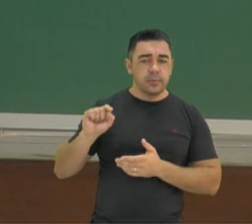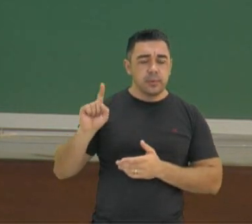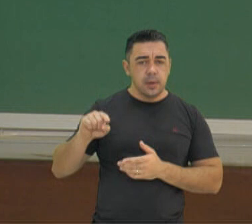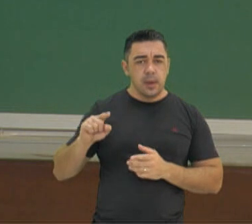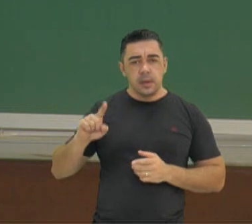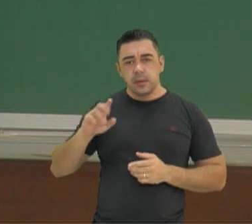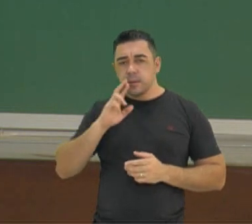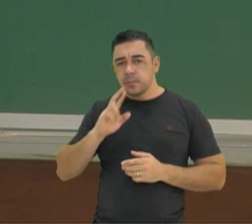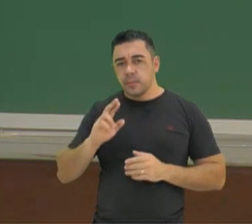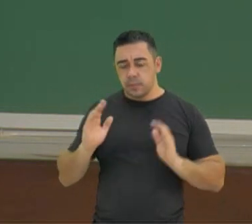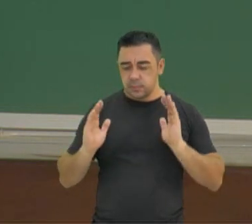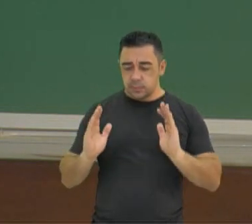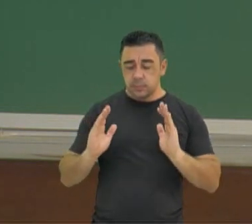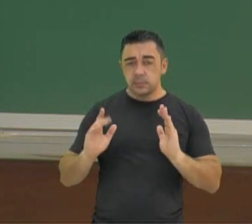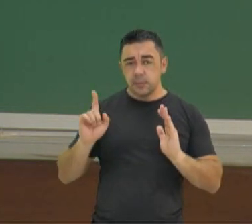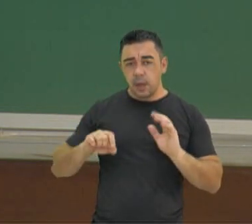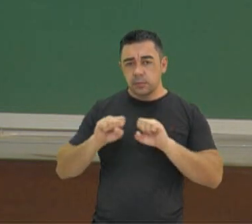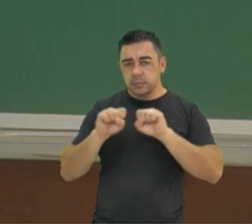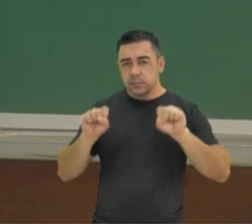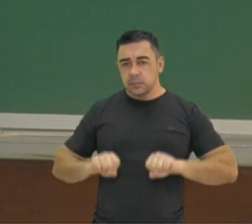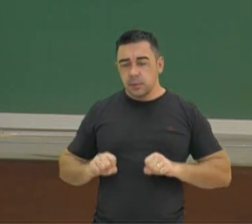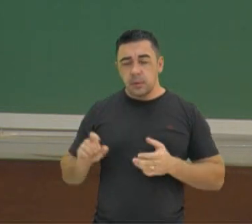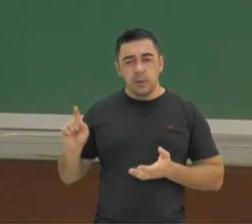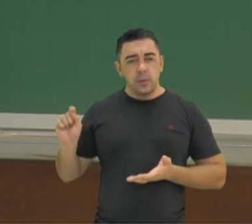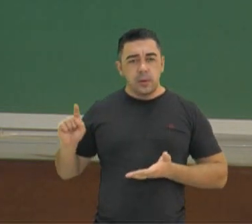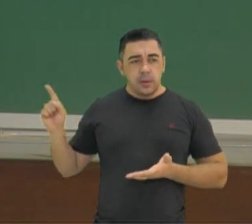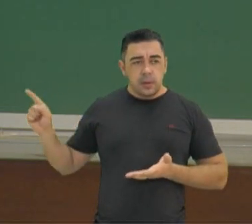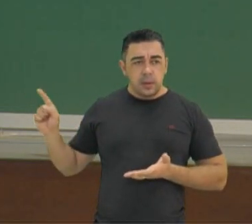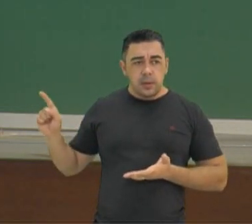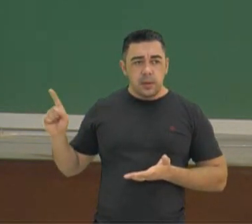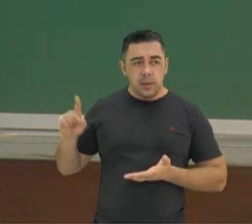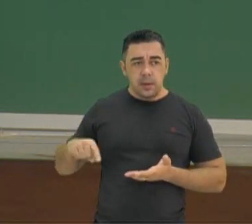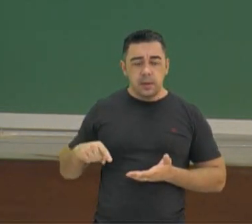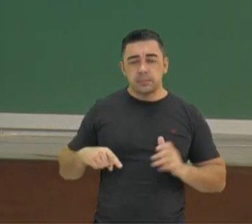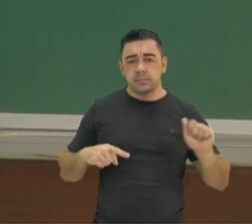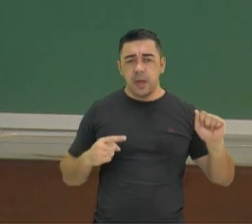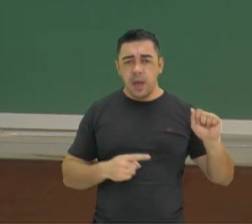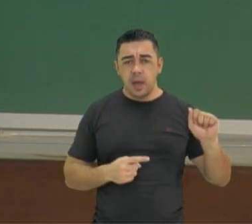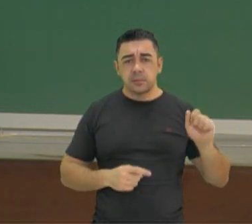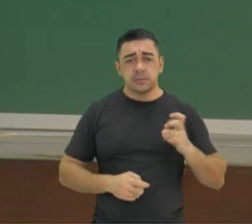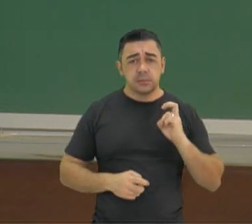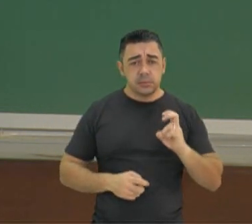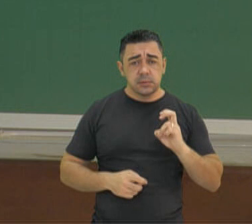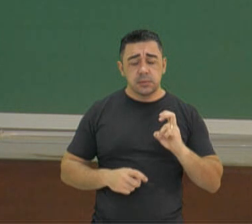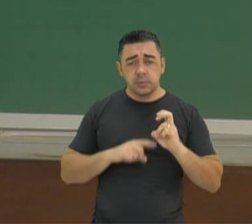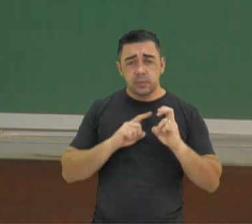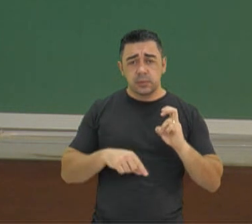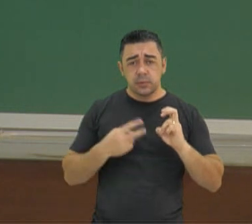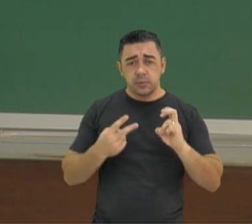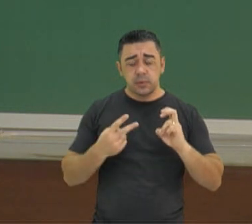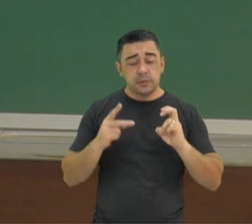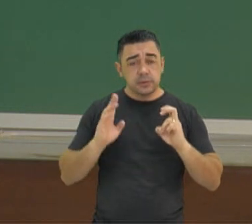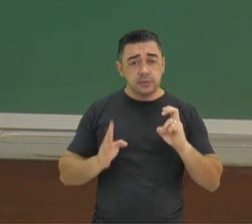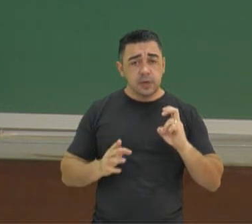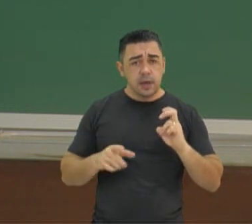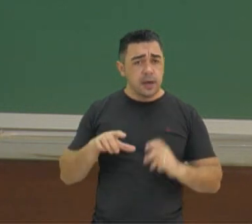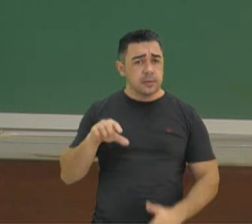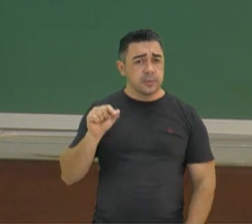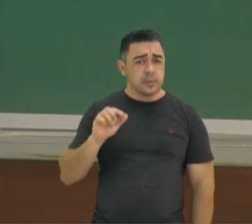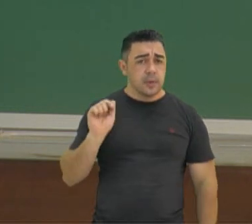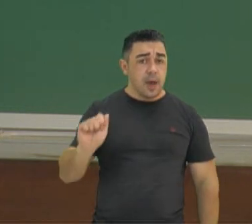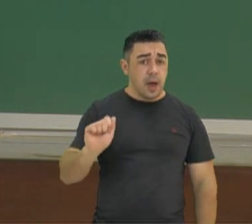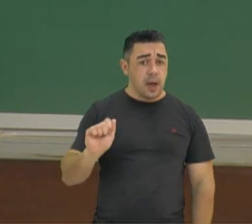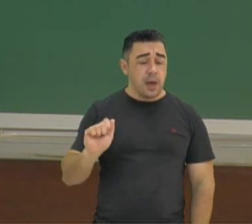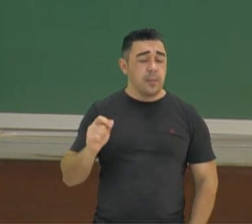representam a solução desse sistema? Então, eu tenho aqui que a coordenada do ponto P é 5 e 2, a opção A. Mas por que é A,